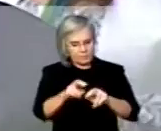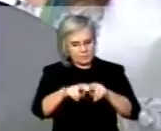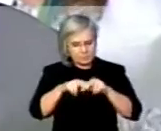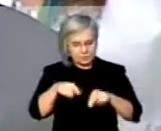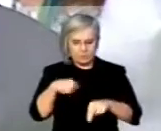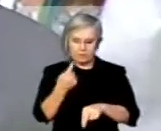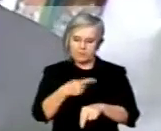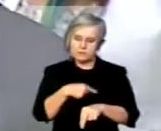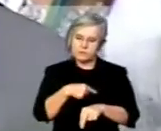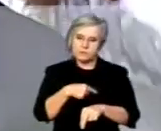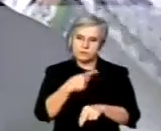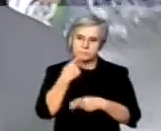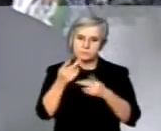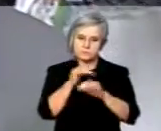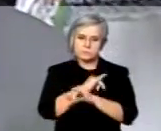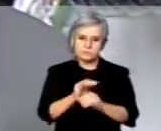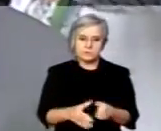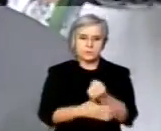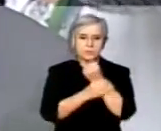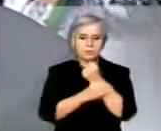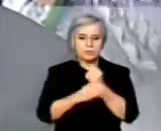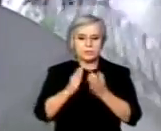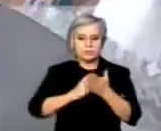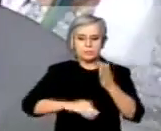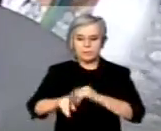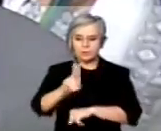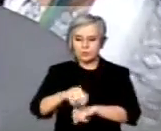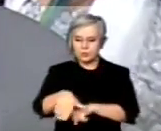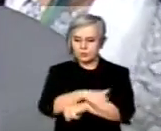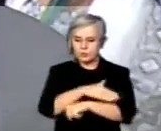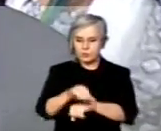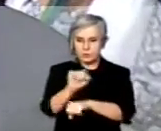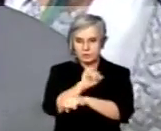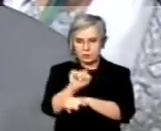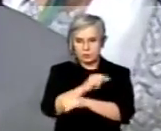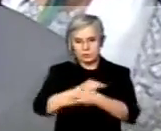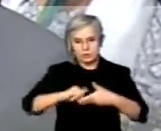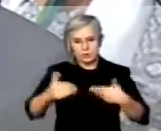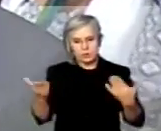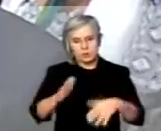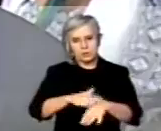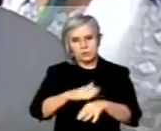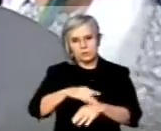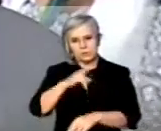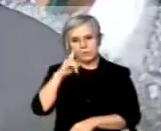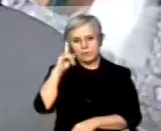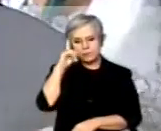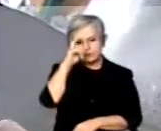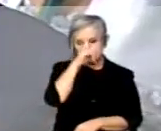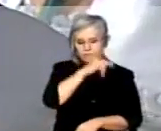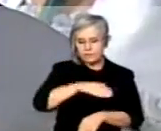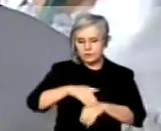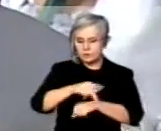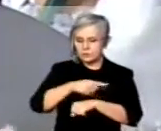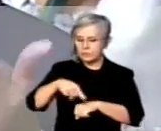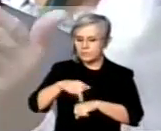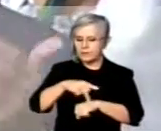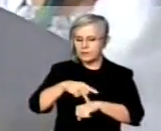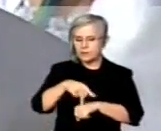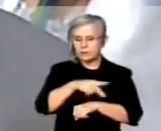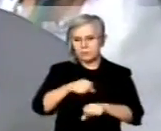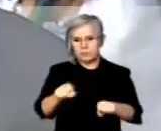isso, segurança àqueles que utilizam as estradas. Sobretudo num momento tão triste da vida do país, quando o país